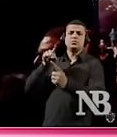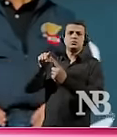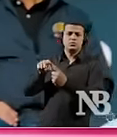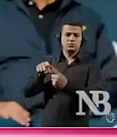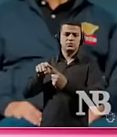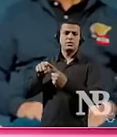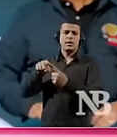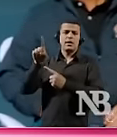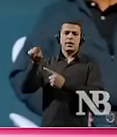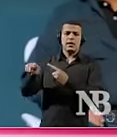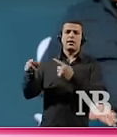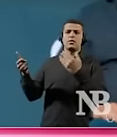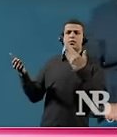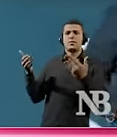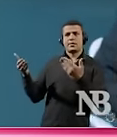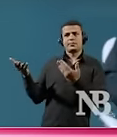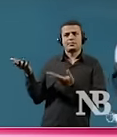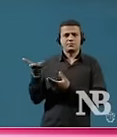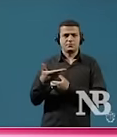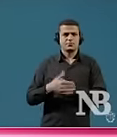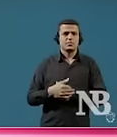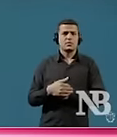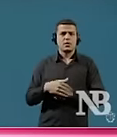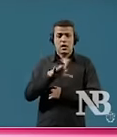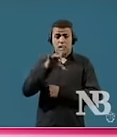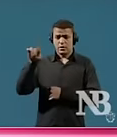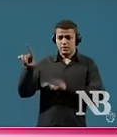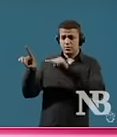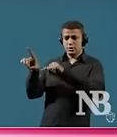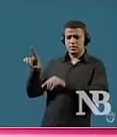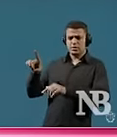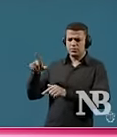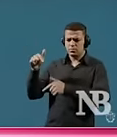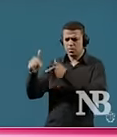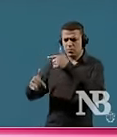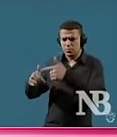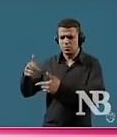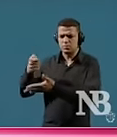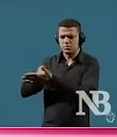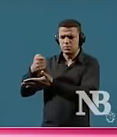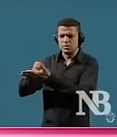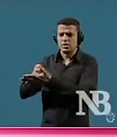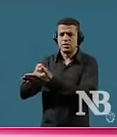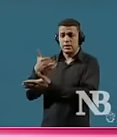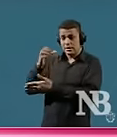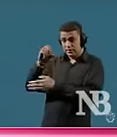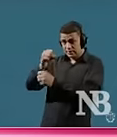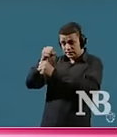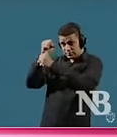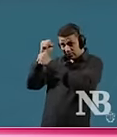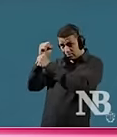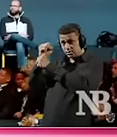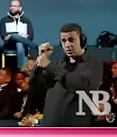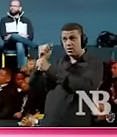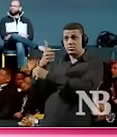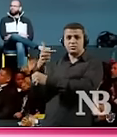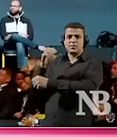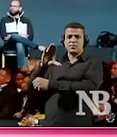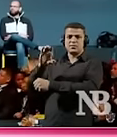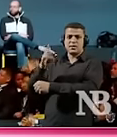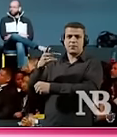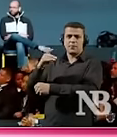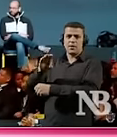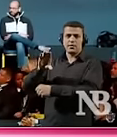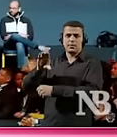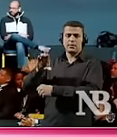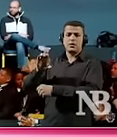ele é proporcional. A direita já deu diversos passos com relação a isso. Há 10 anos atrás, nós não tínhamos CPEC. Há